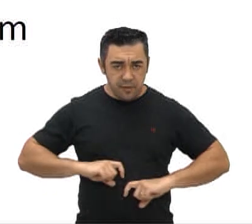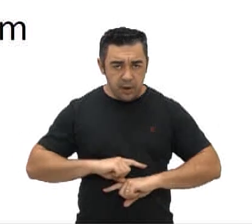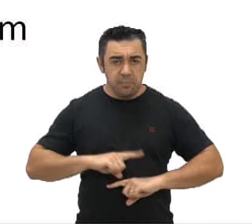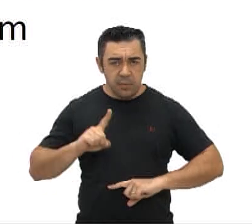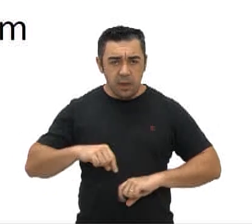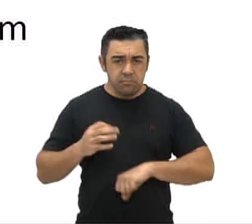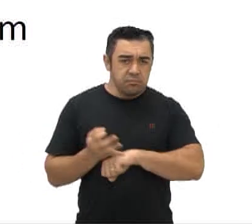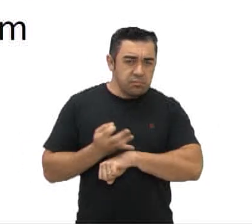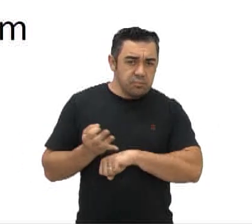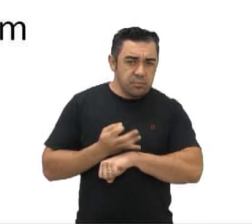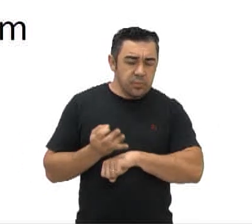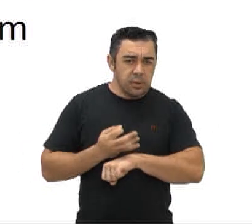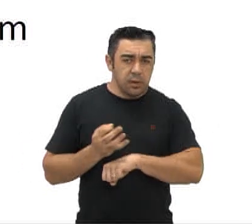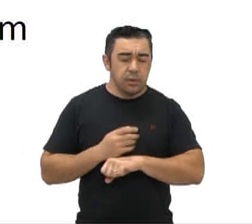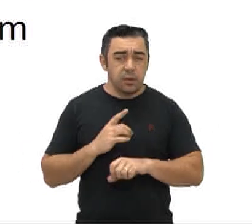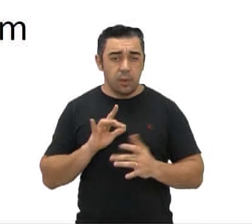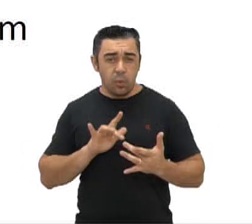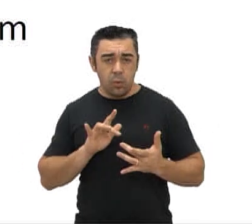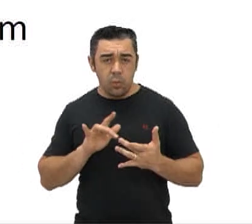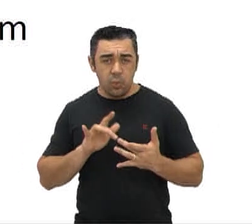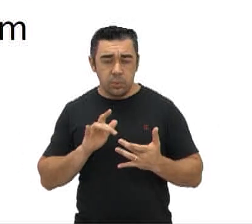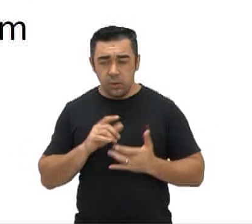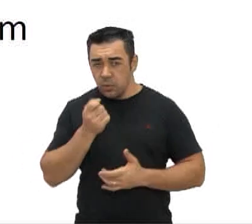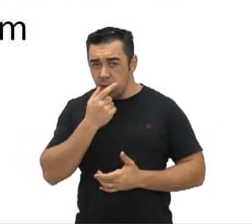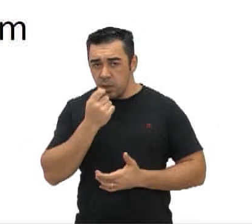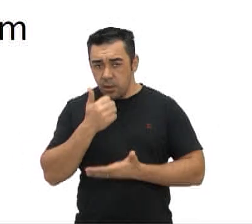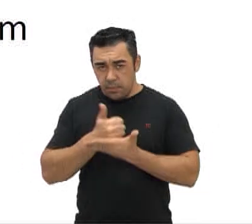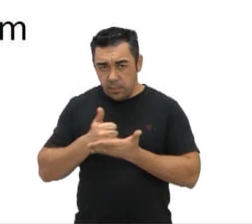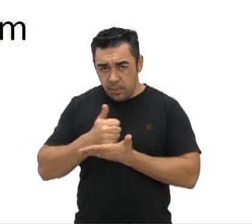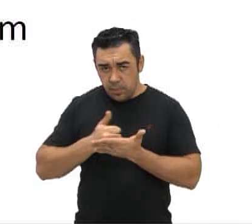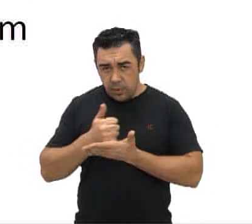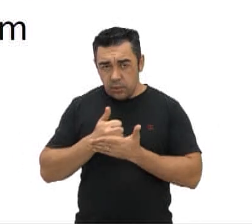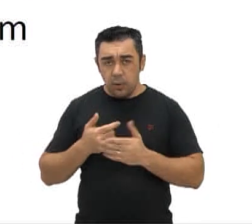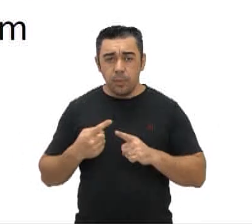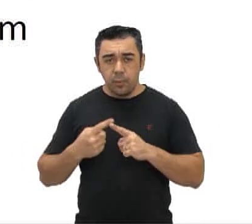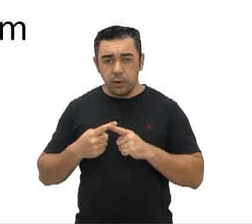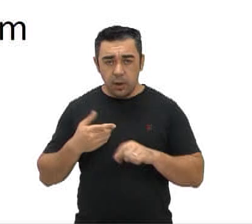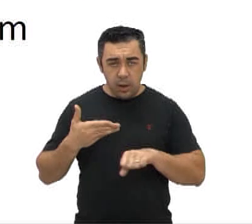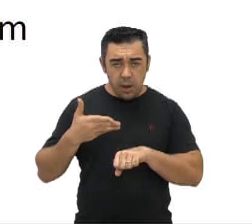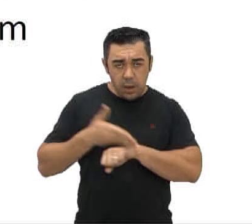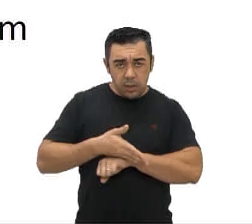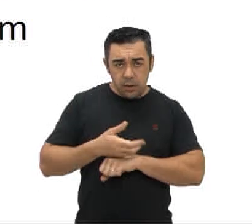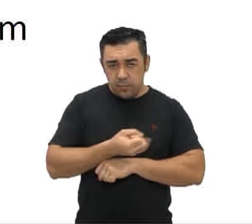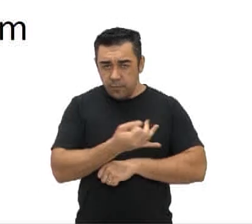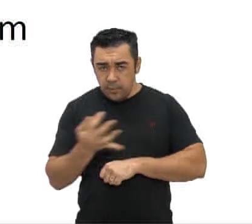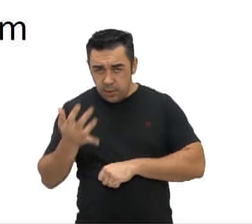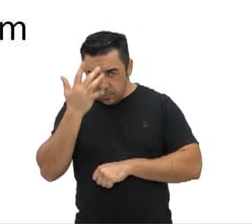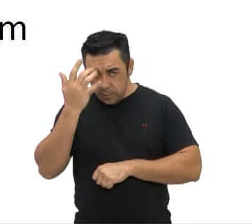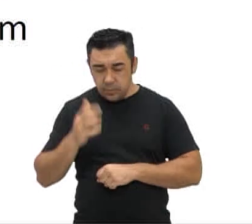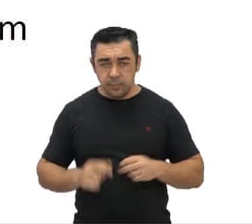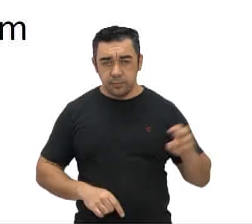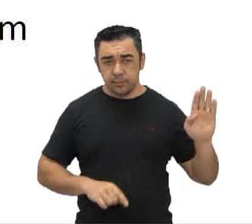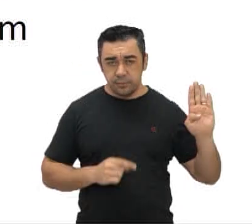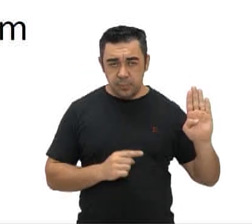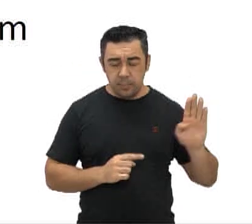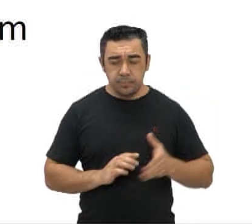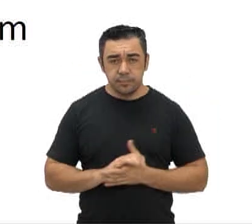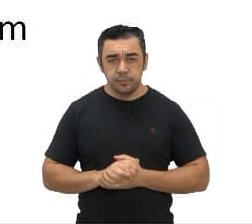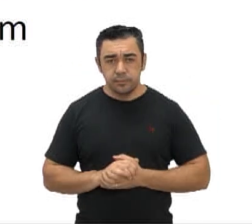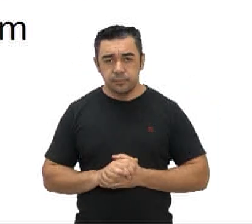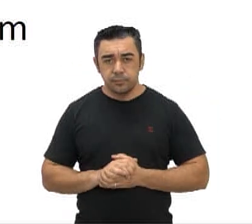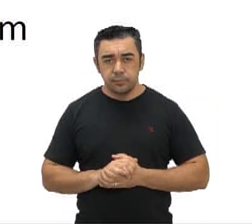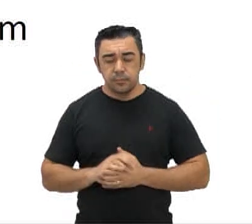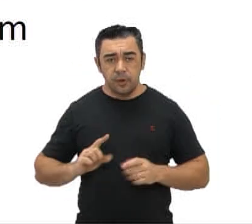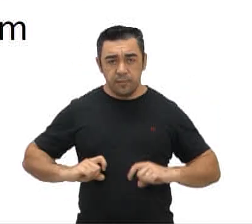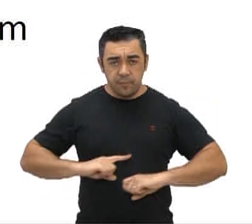tornam-se resistentes ao entrarem em contato com o medicamento quando invadem muitos hospedeiros? Letra B. Os